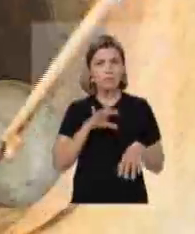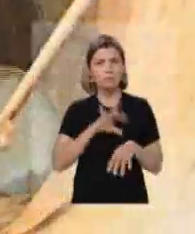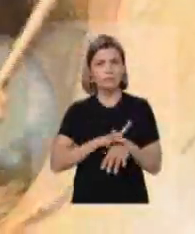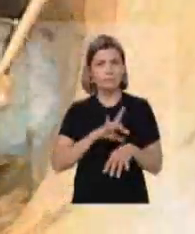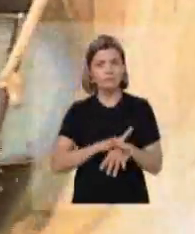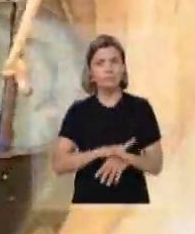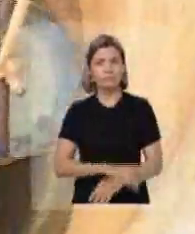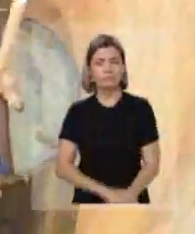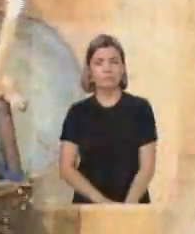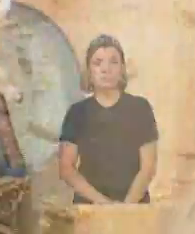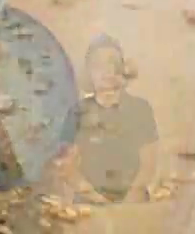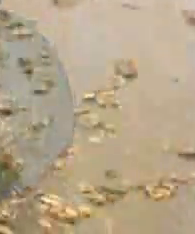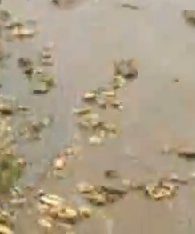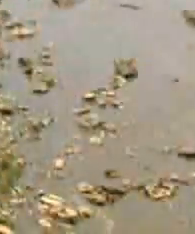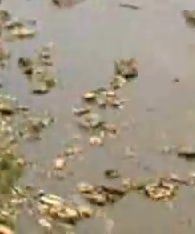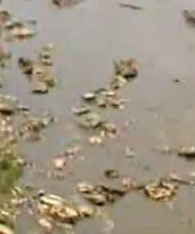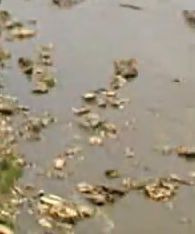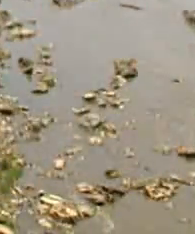do solo.